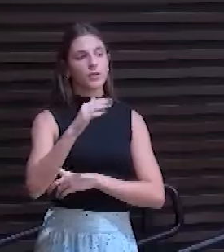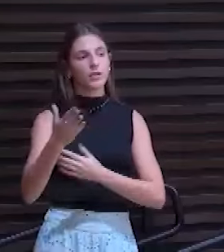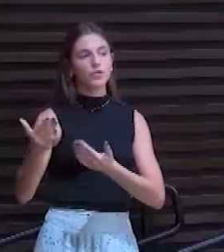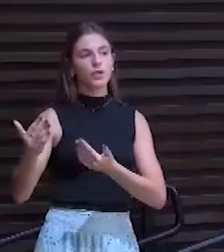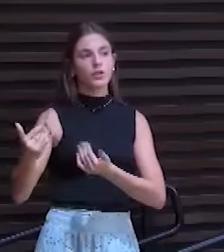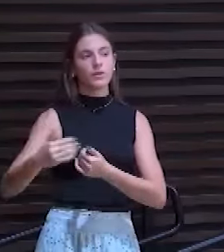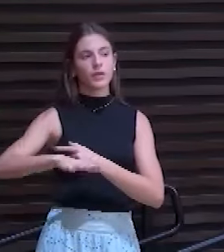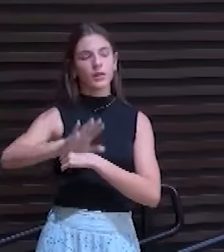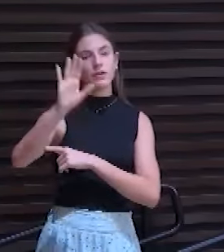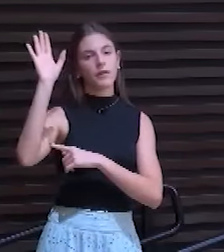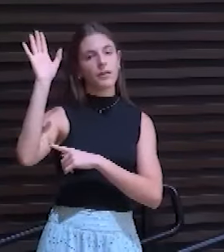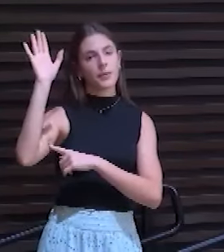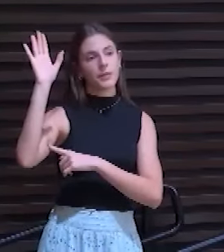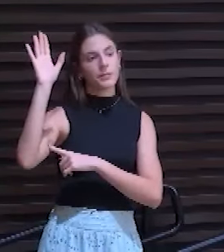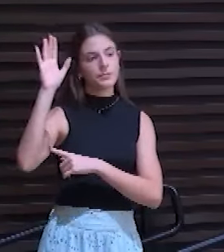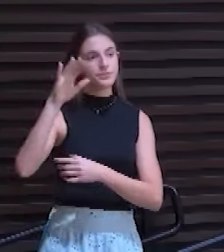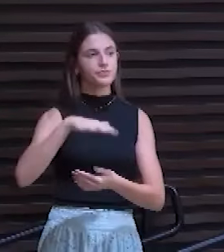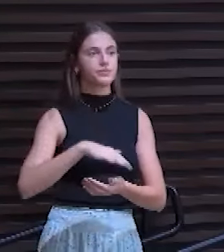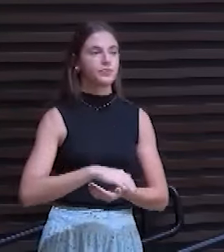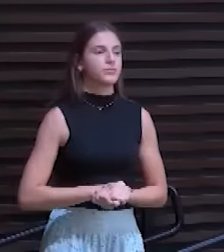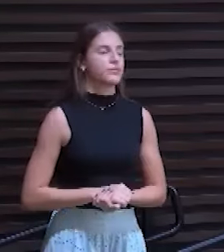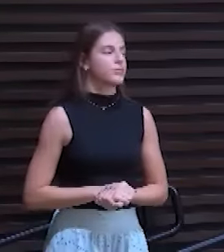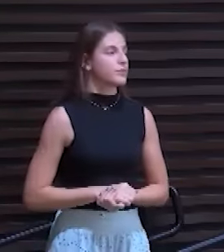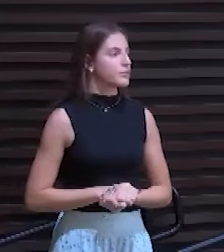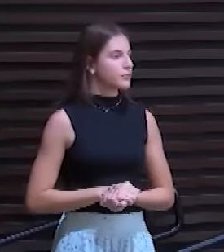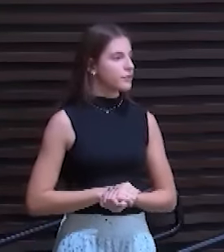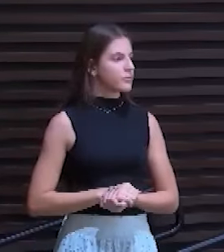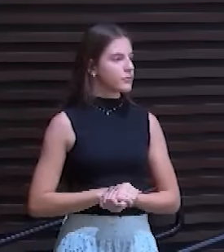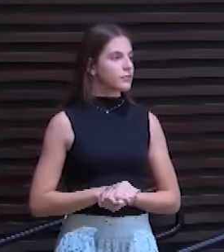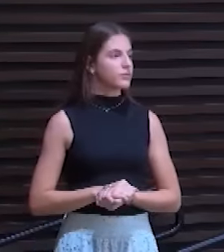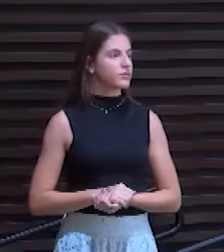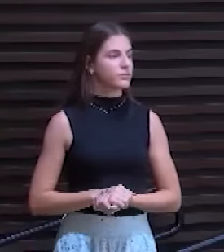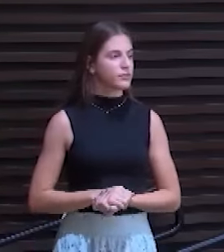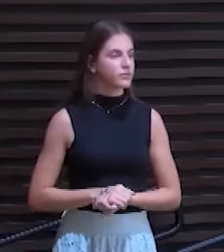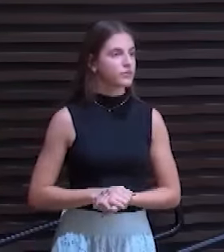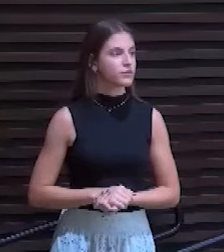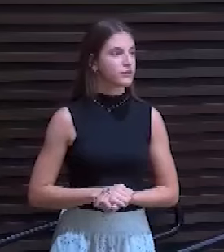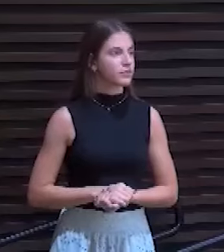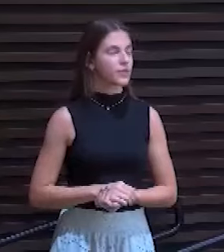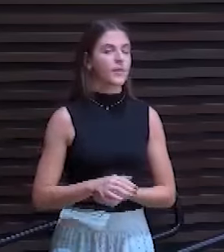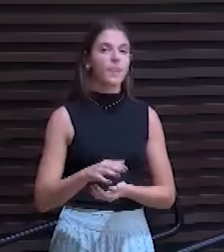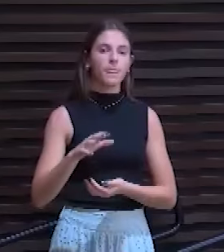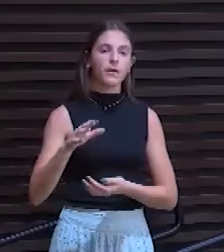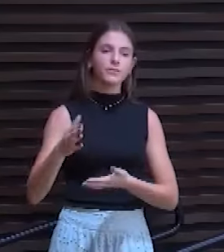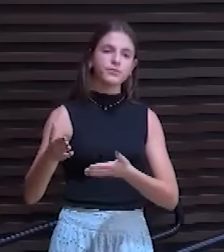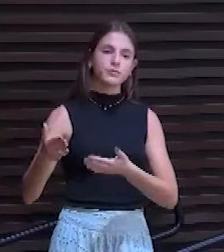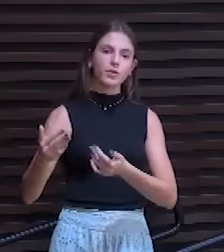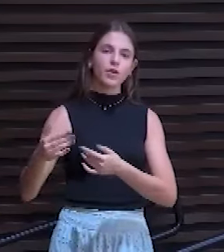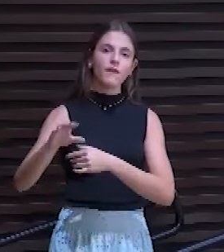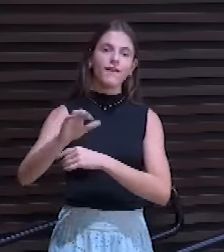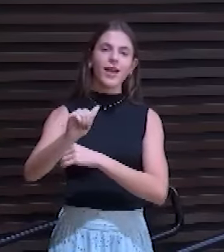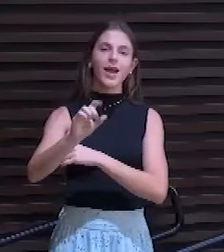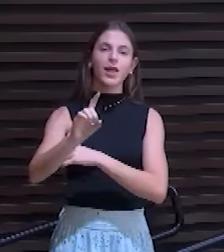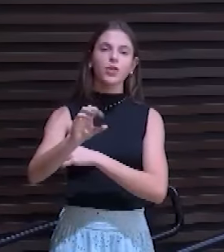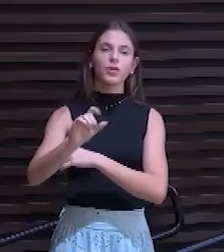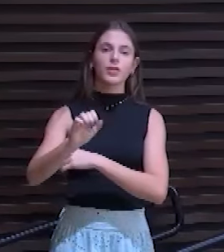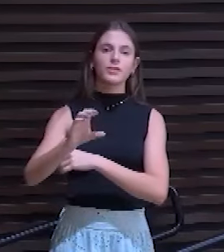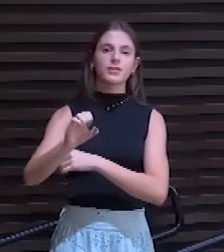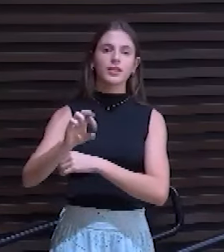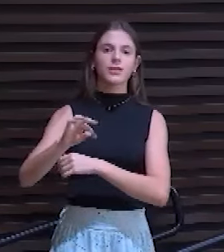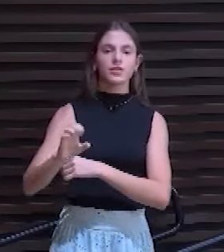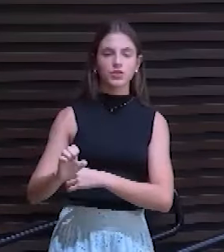mãos. Filhos adolescentes. Adolescente é de 12 a 17 anos,